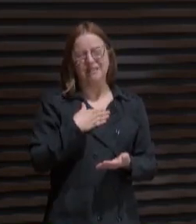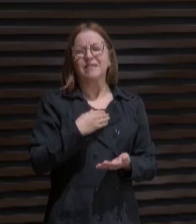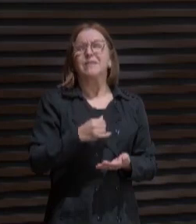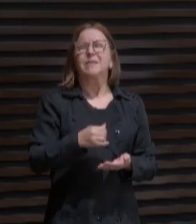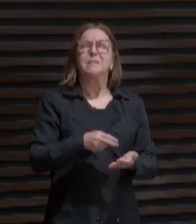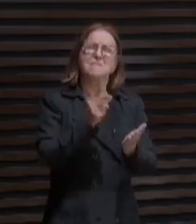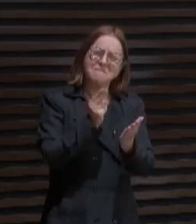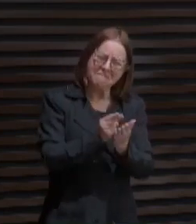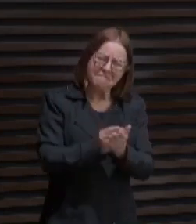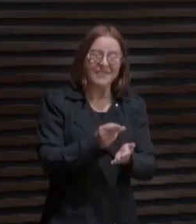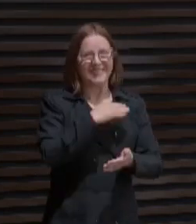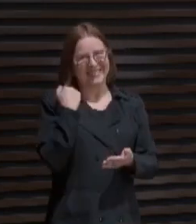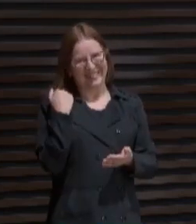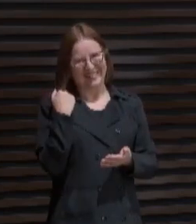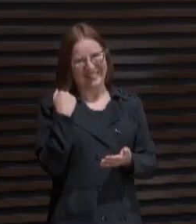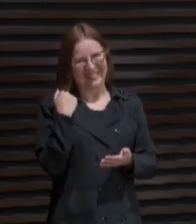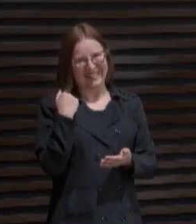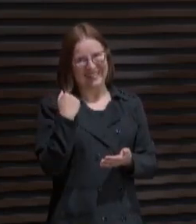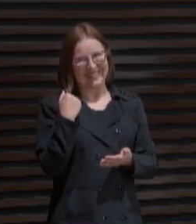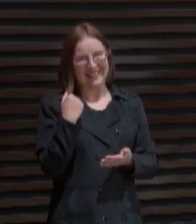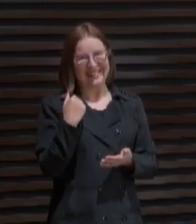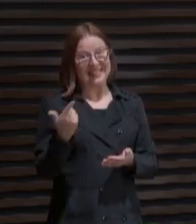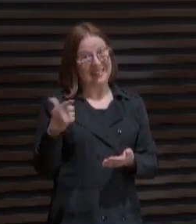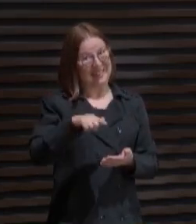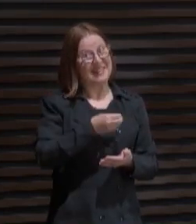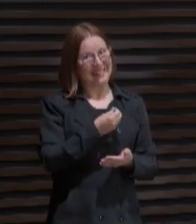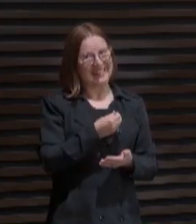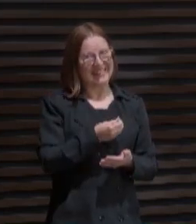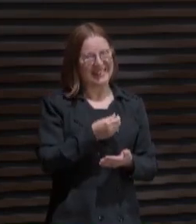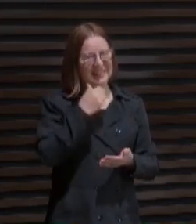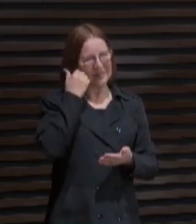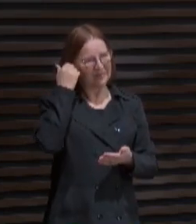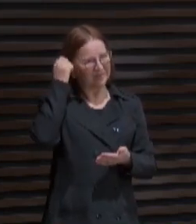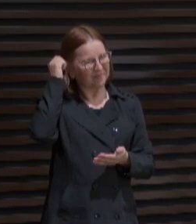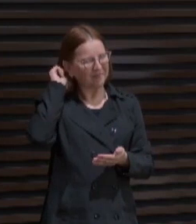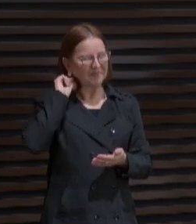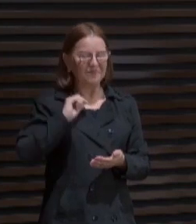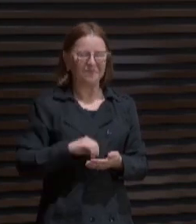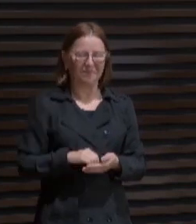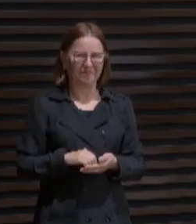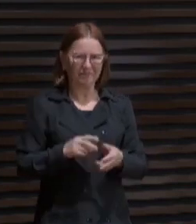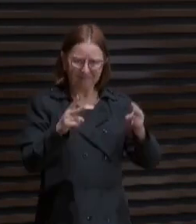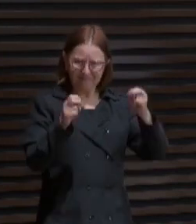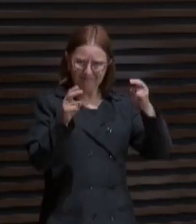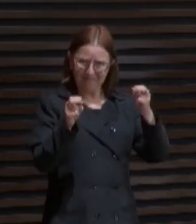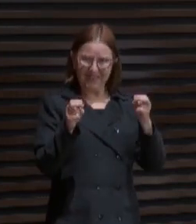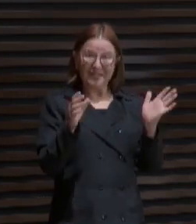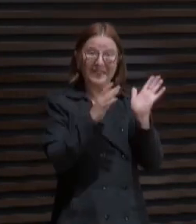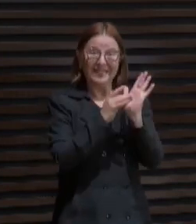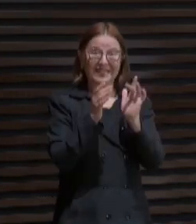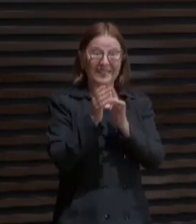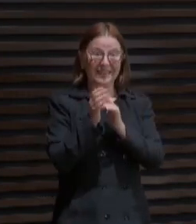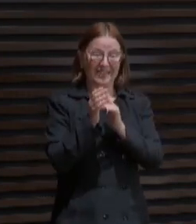que morra, viverá. Olha como Jesus trata todos esses